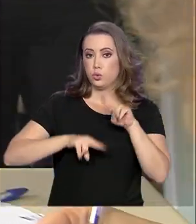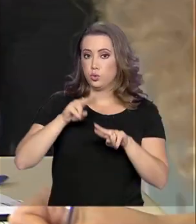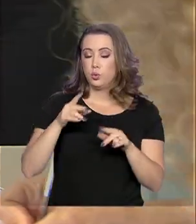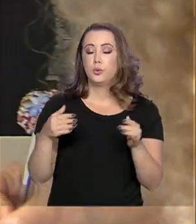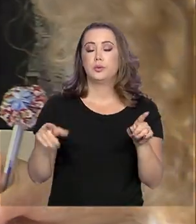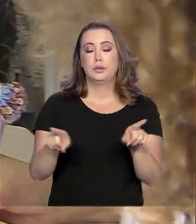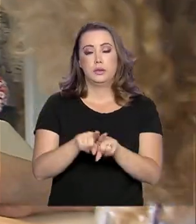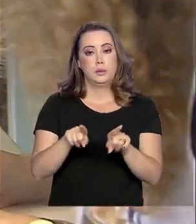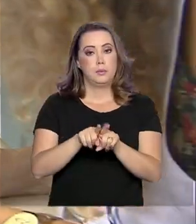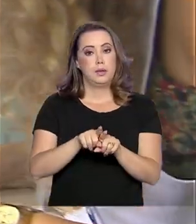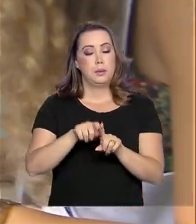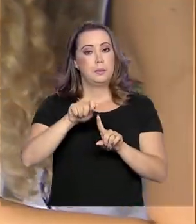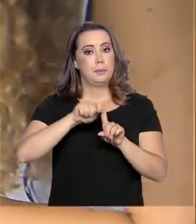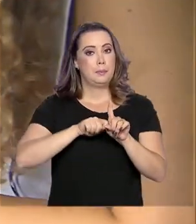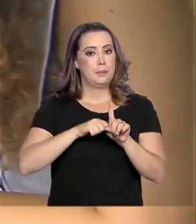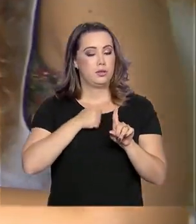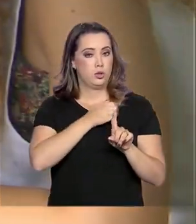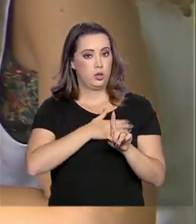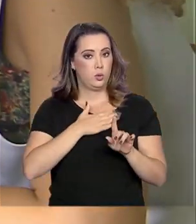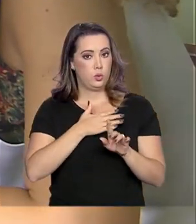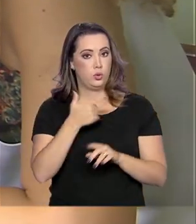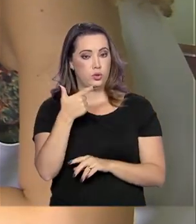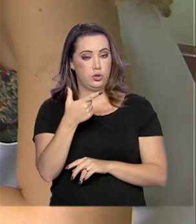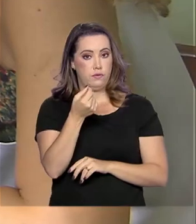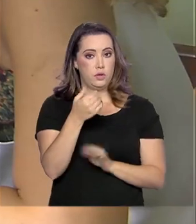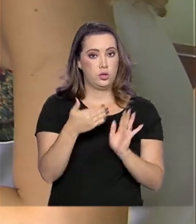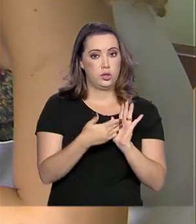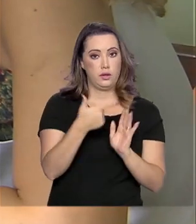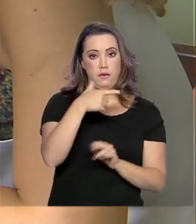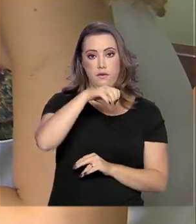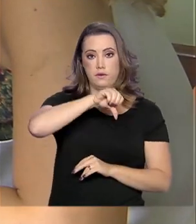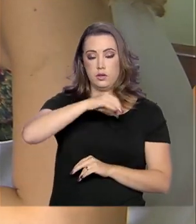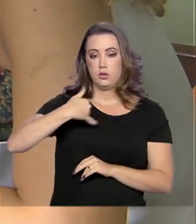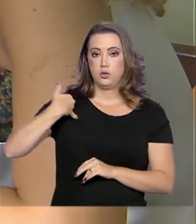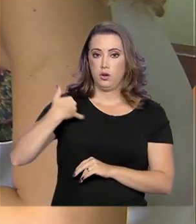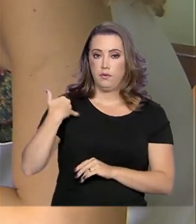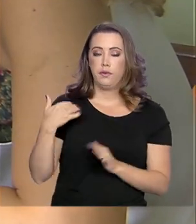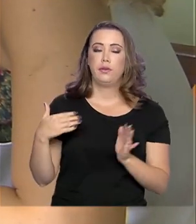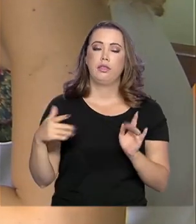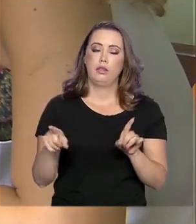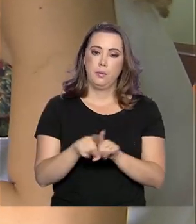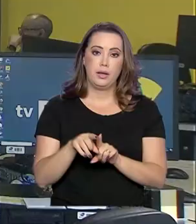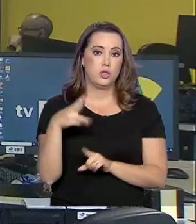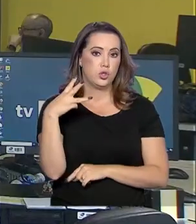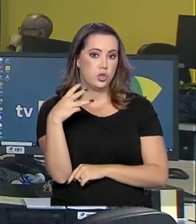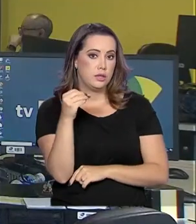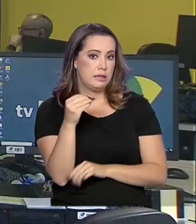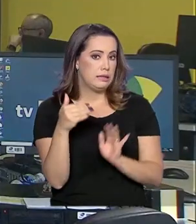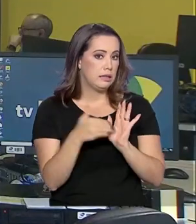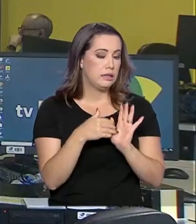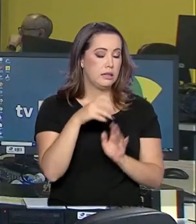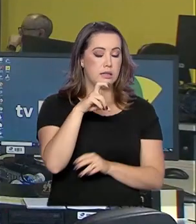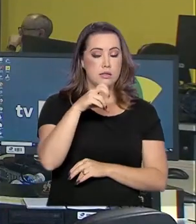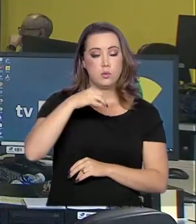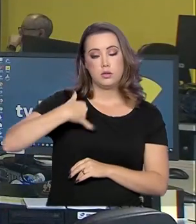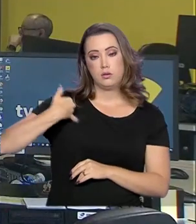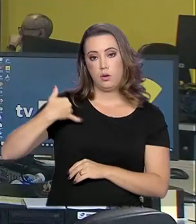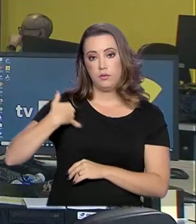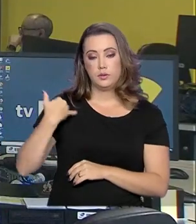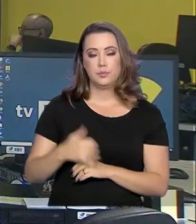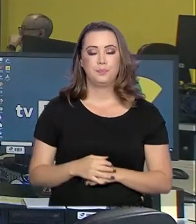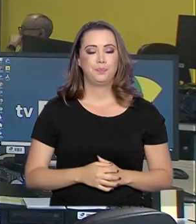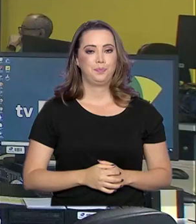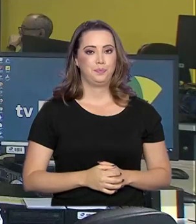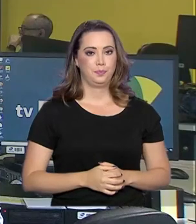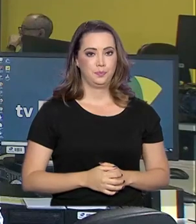agosto para reforço do público de 20 a 29 anos e para a população de 30 a 59 anos de idade. Do Rio de Janeiro, Tiago Pimenta